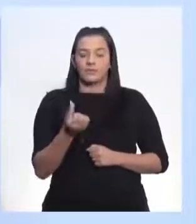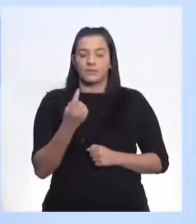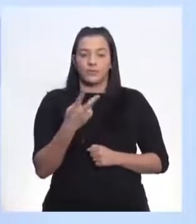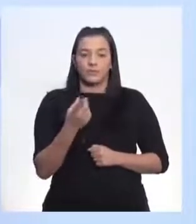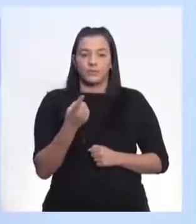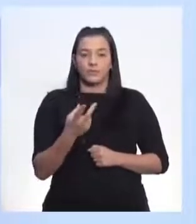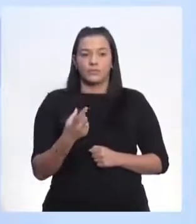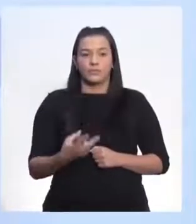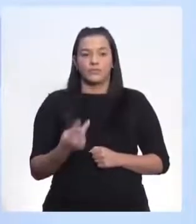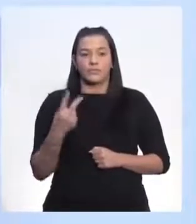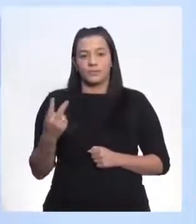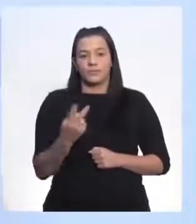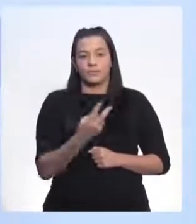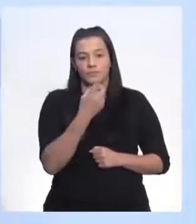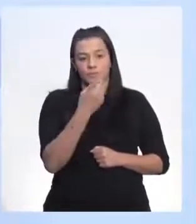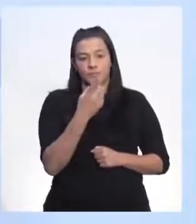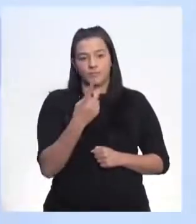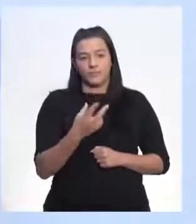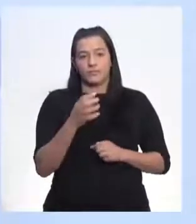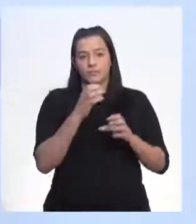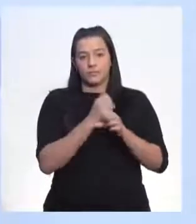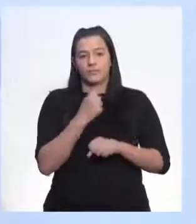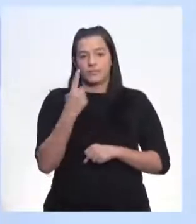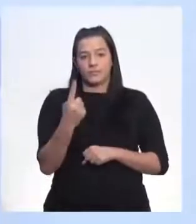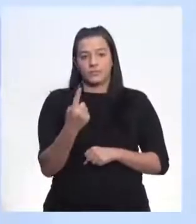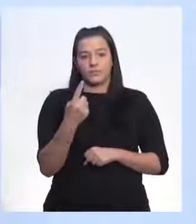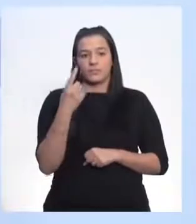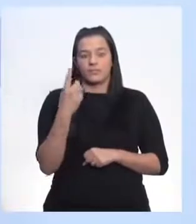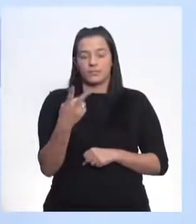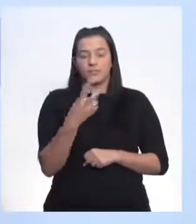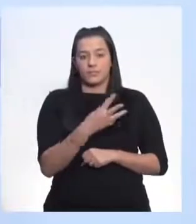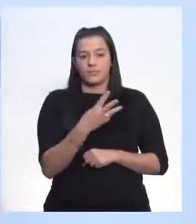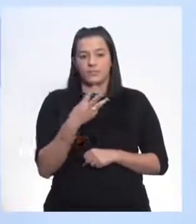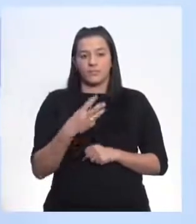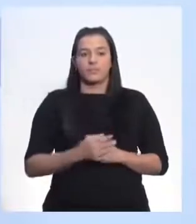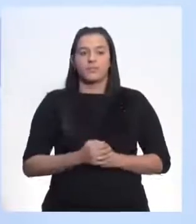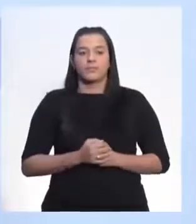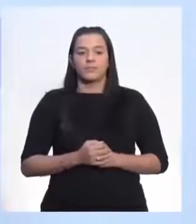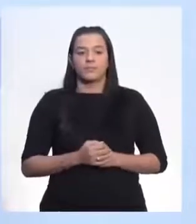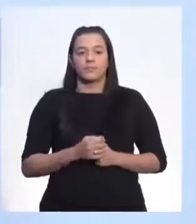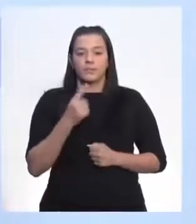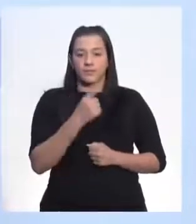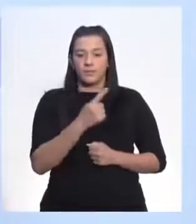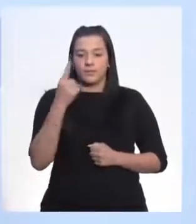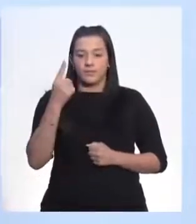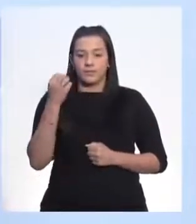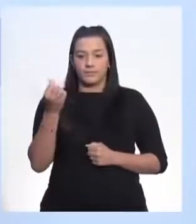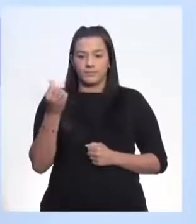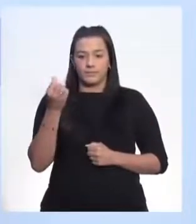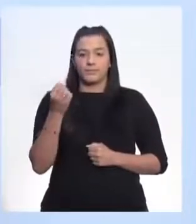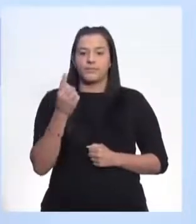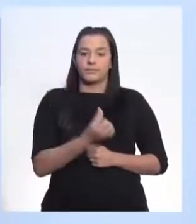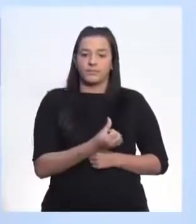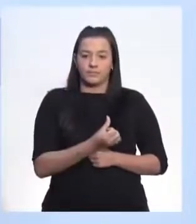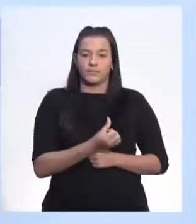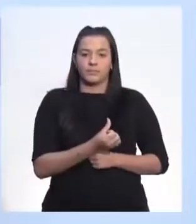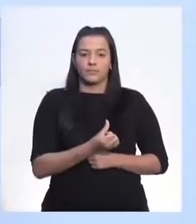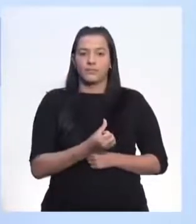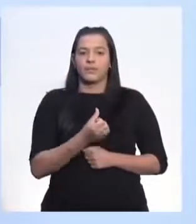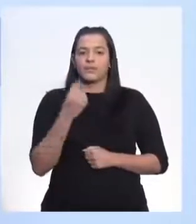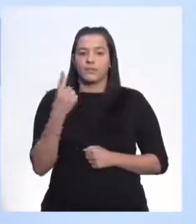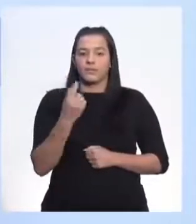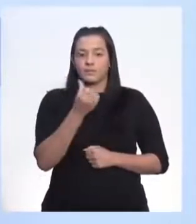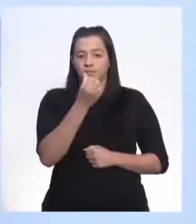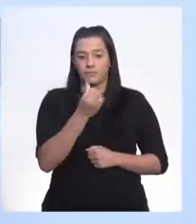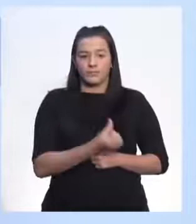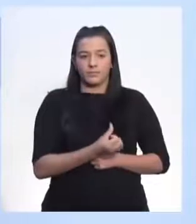1. 2 vezes 6, 12, mais 1, 13. 1 vezes 6, 6. 1 vezes 6,